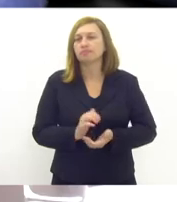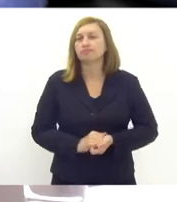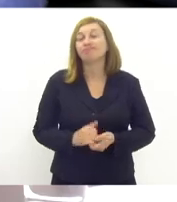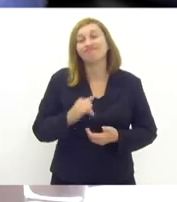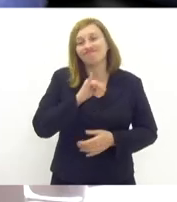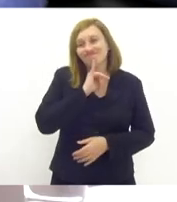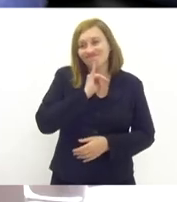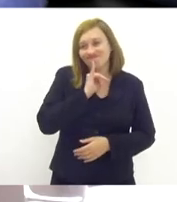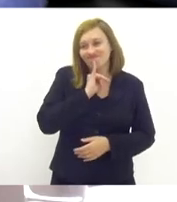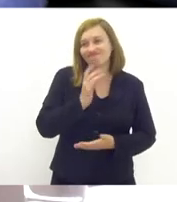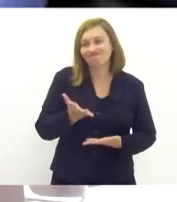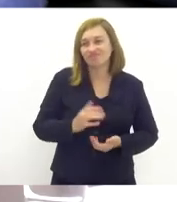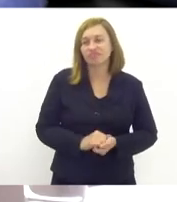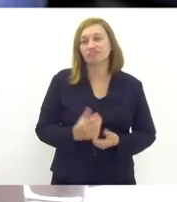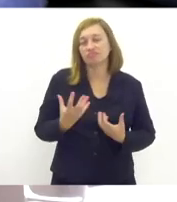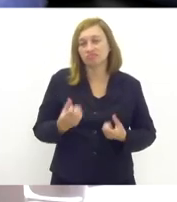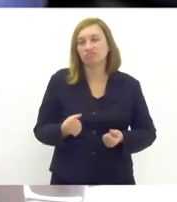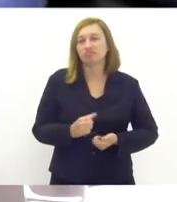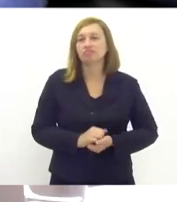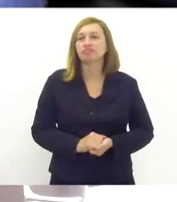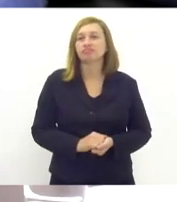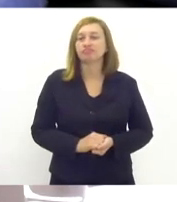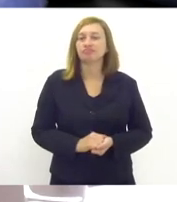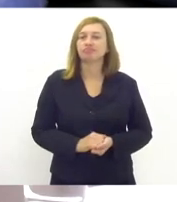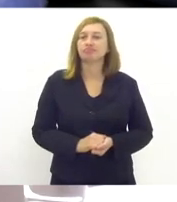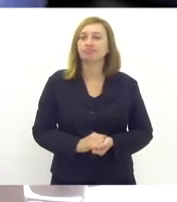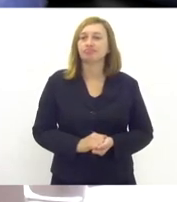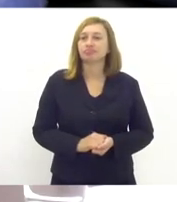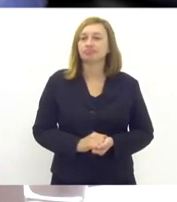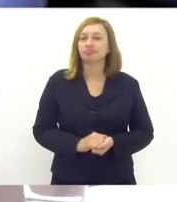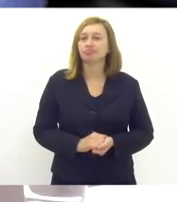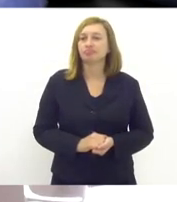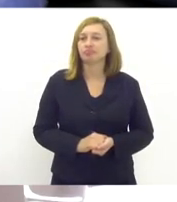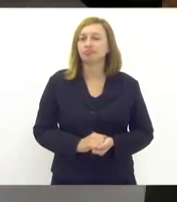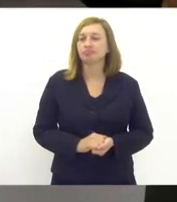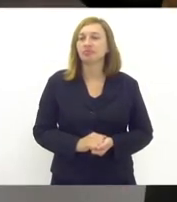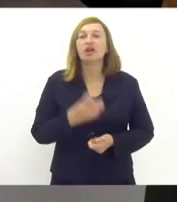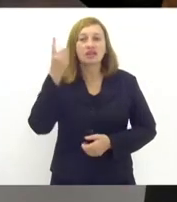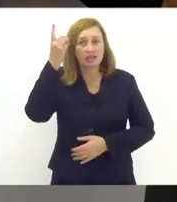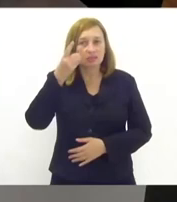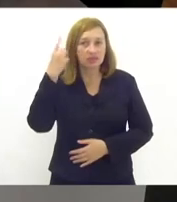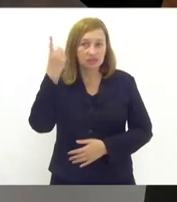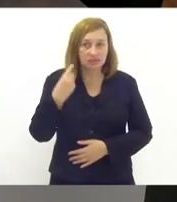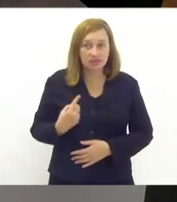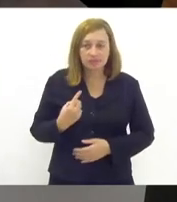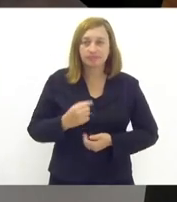infelizmente, me sujeitar a aceitar. Entendeu? Esse tipo de... Deputada Dani Balbi.